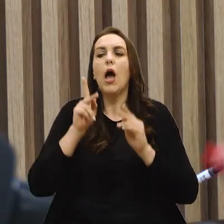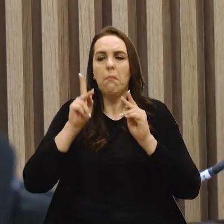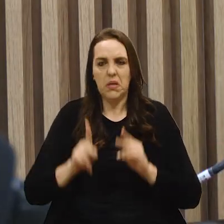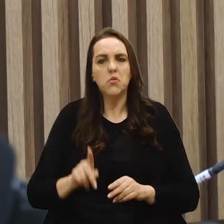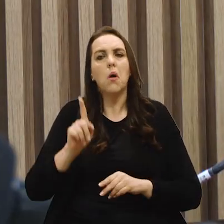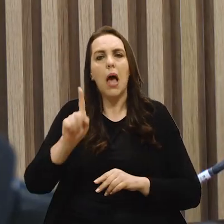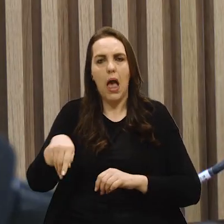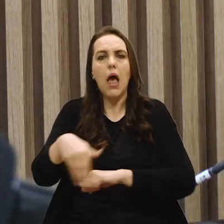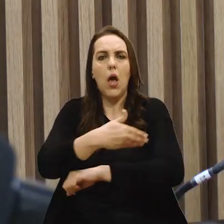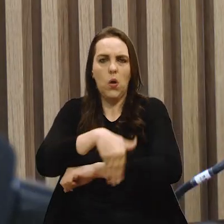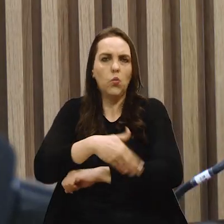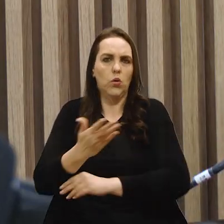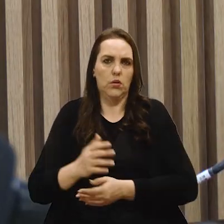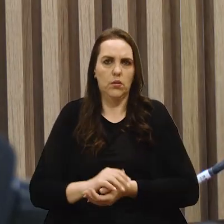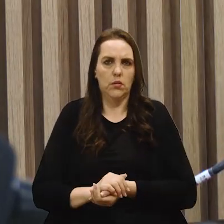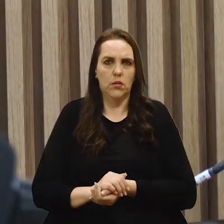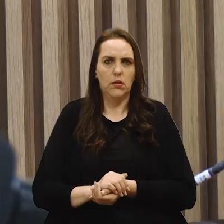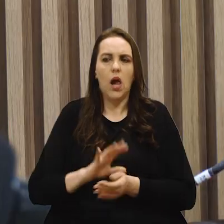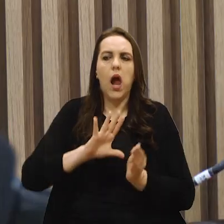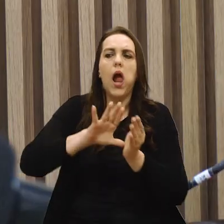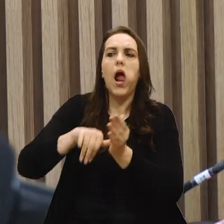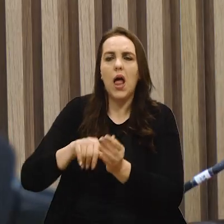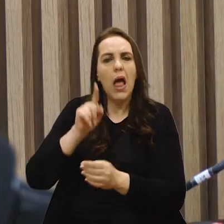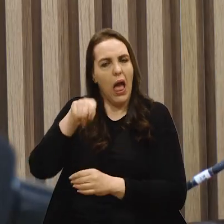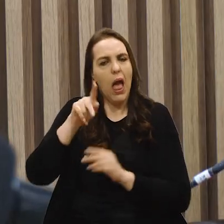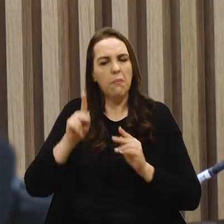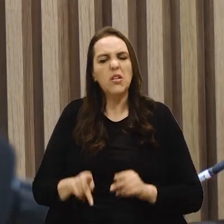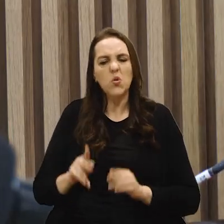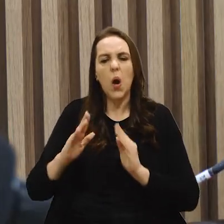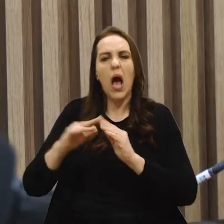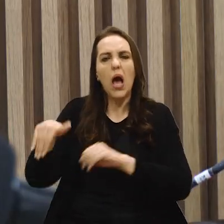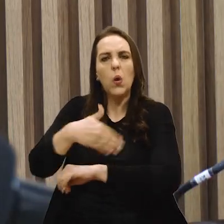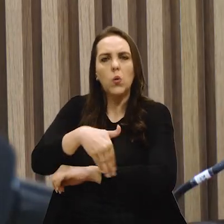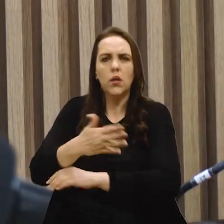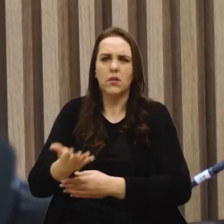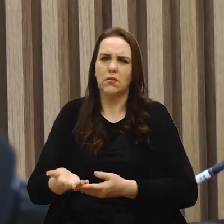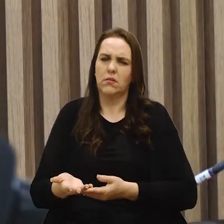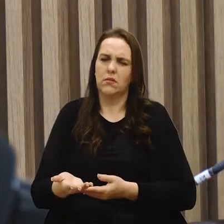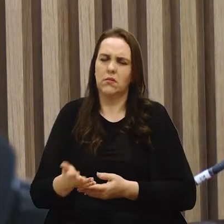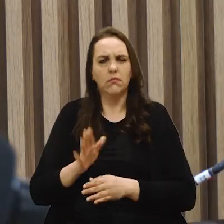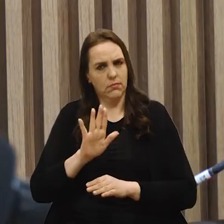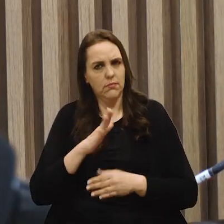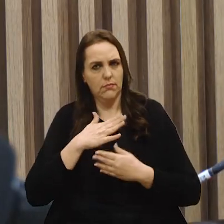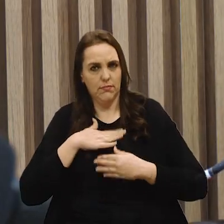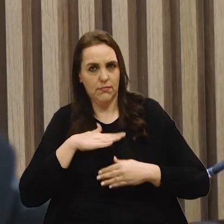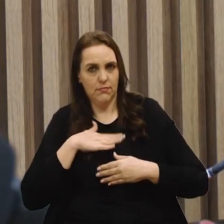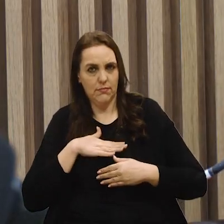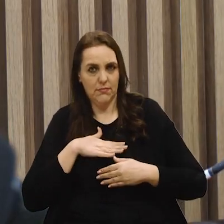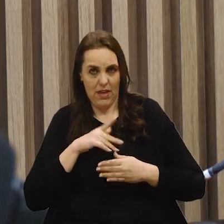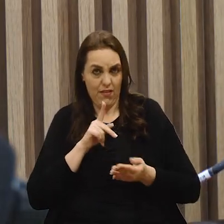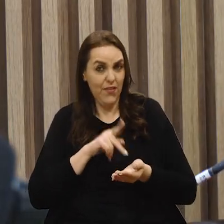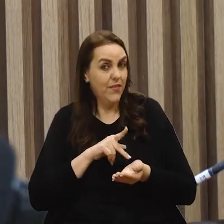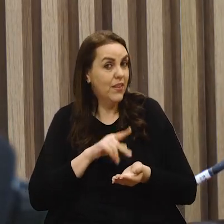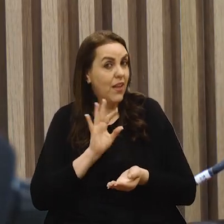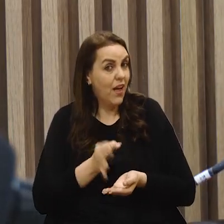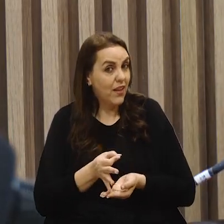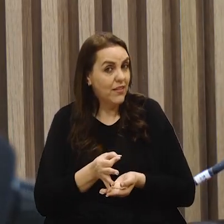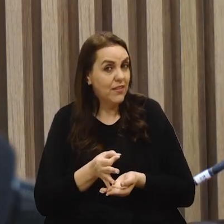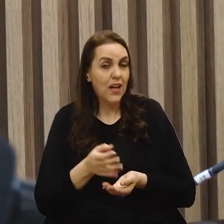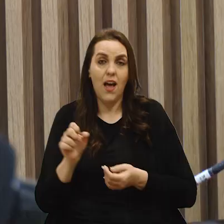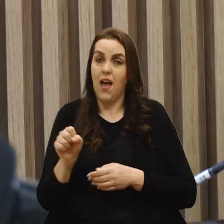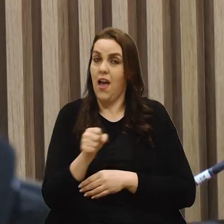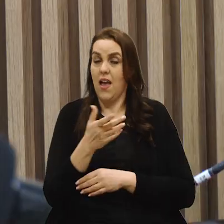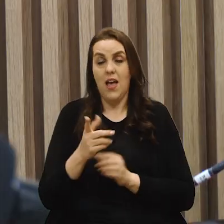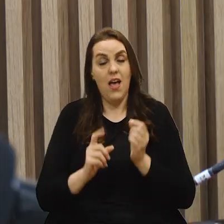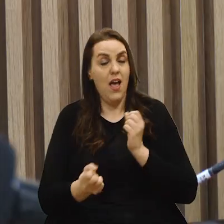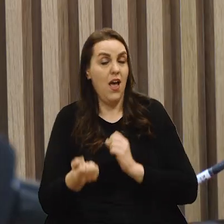Era pessoa em situação de rua. Houve um furto, era pessoa em situação de rua. Mas não necessariamente